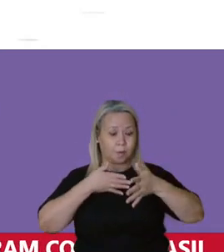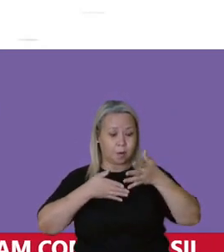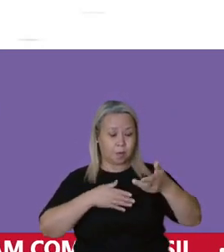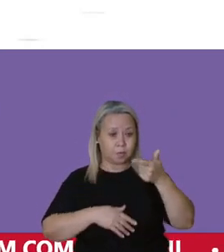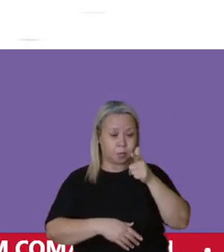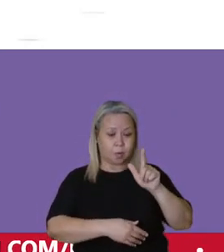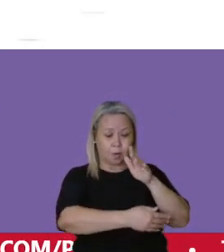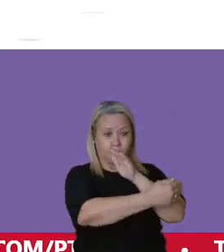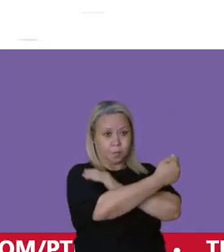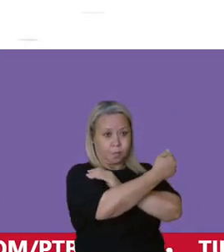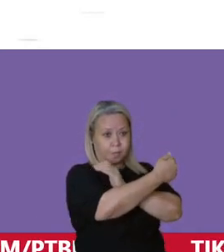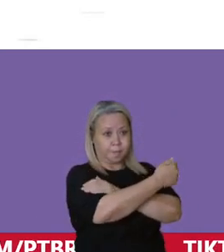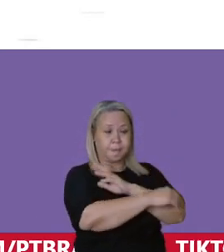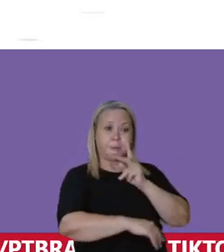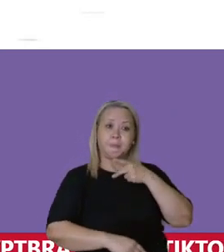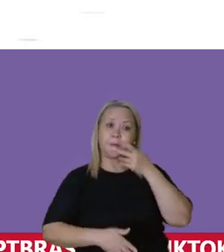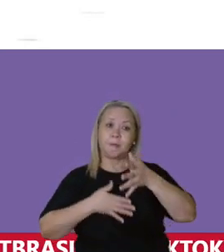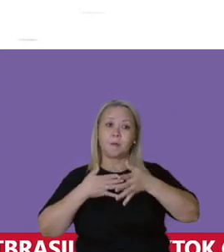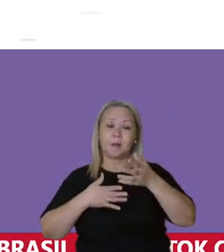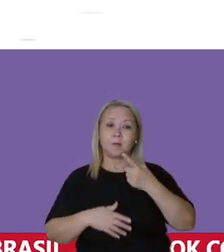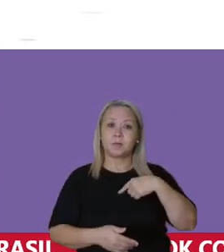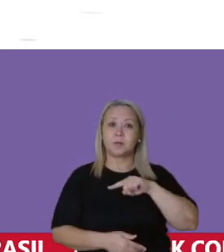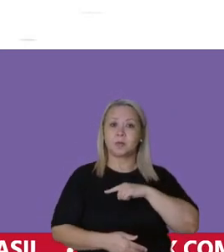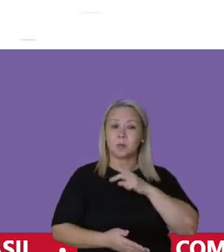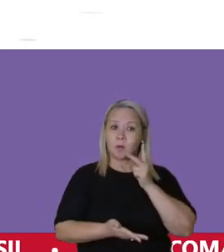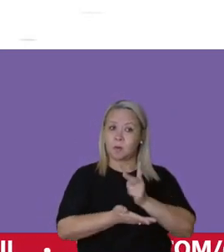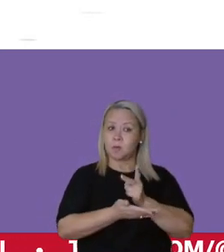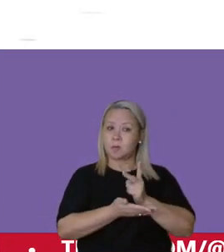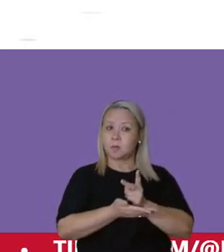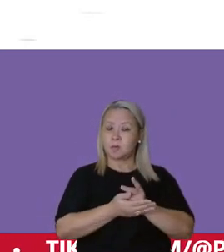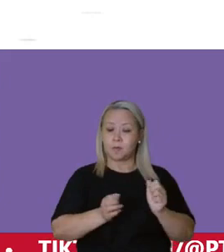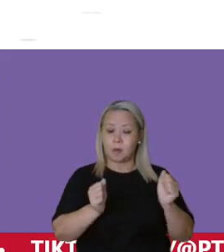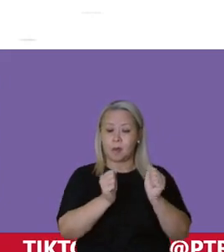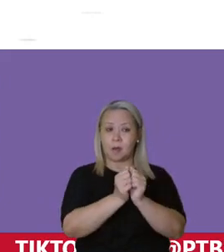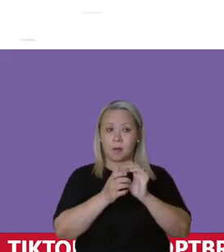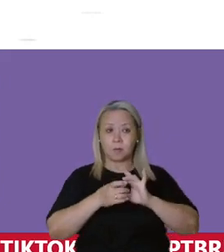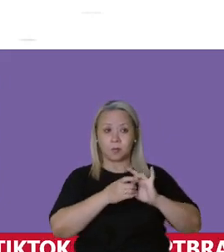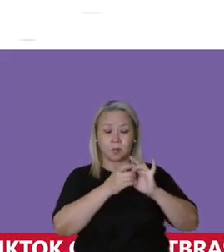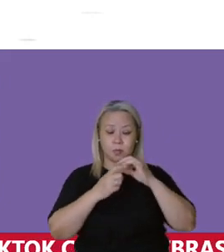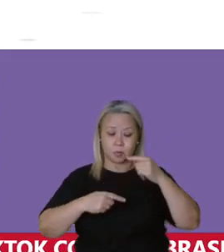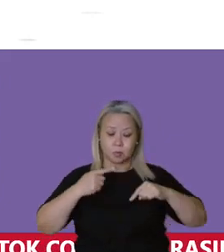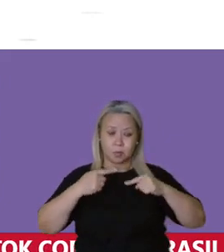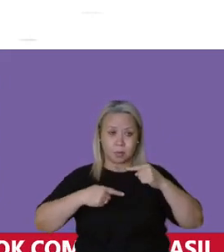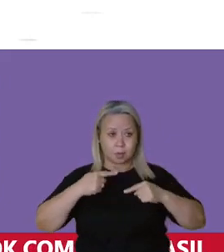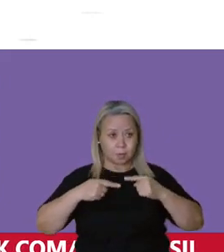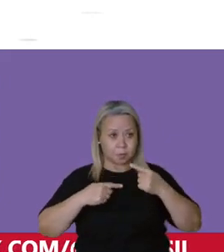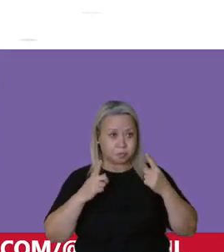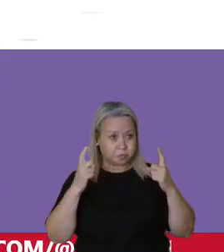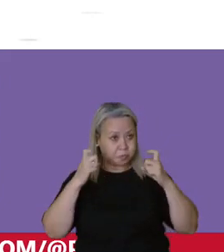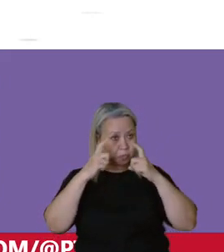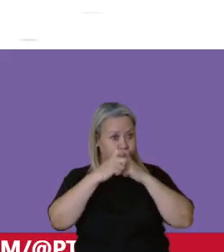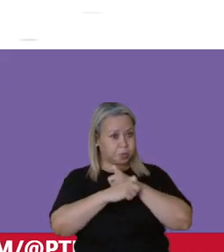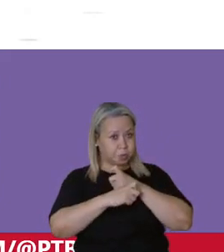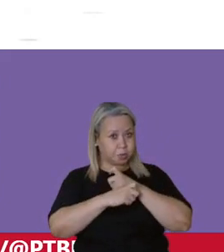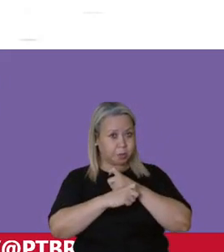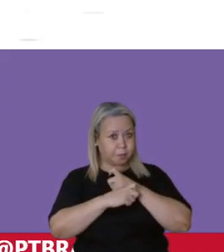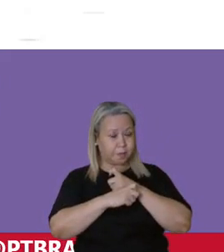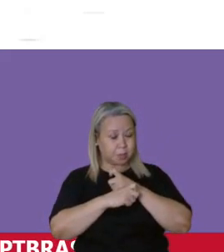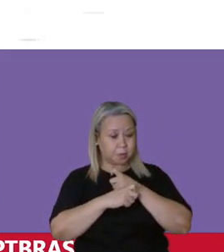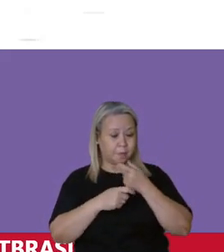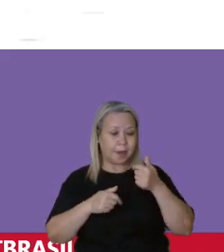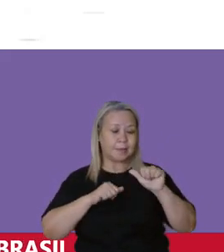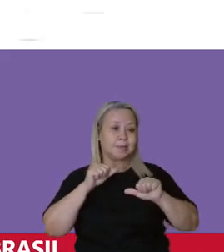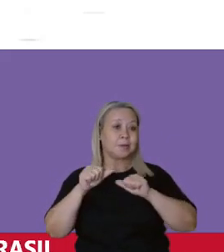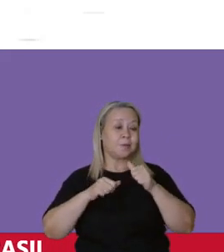transfeminismo, se nós não estivermos juntas aí nessa política, dificilmente vai se mudar essa lógica